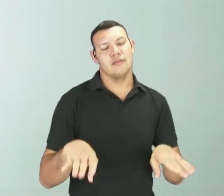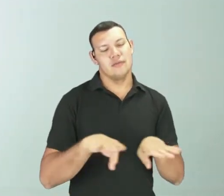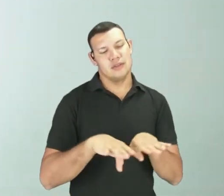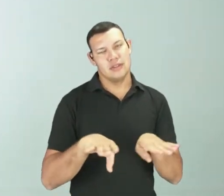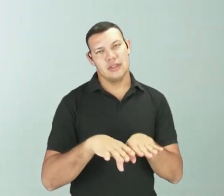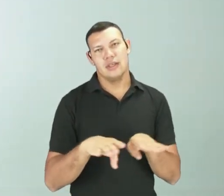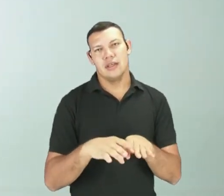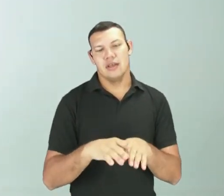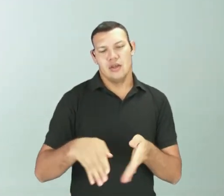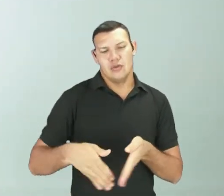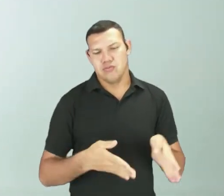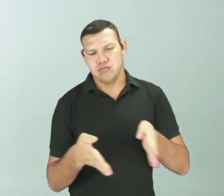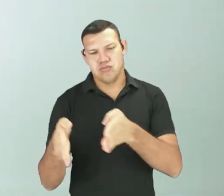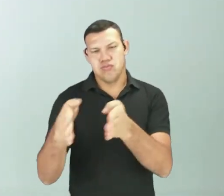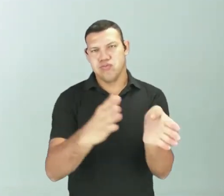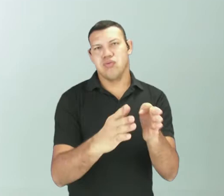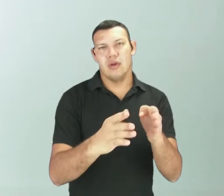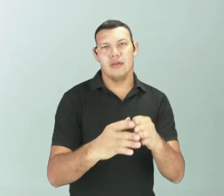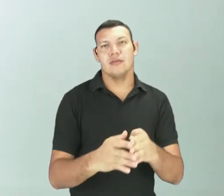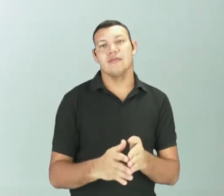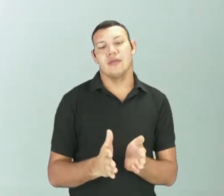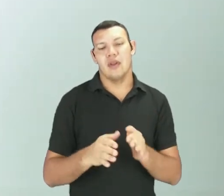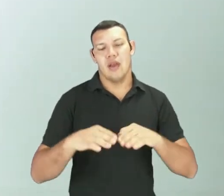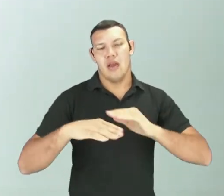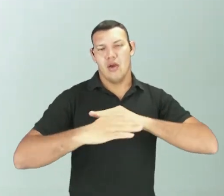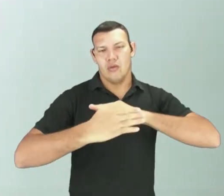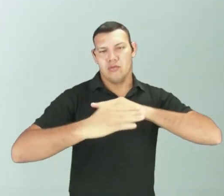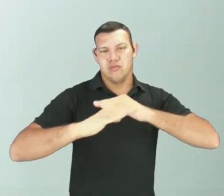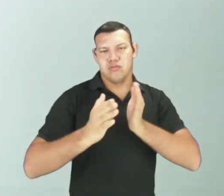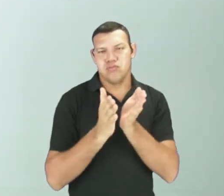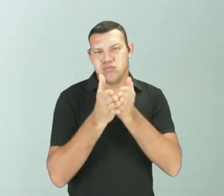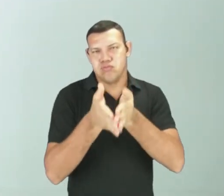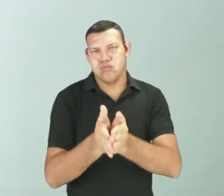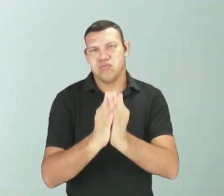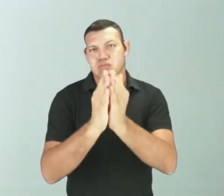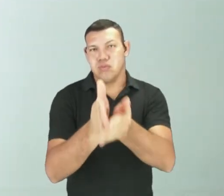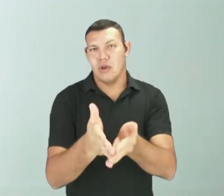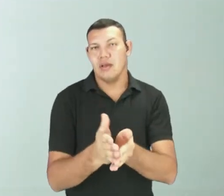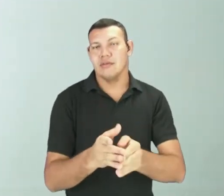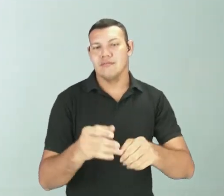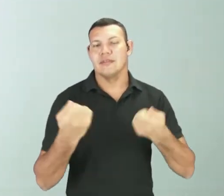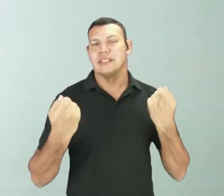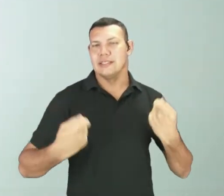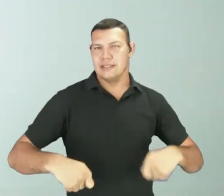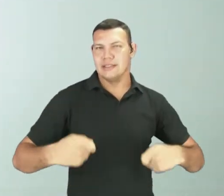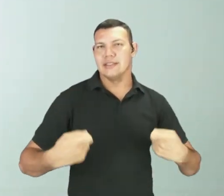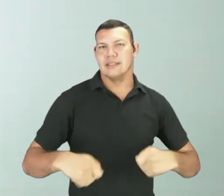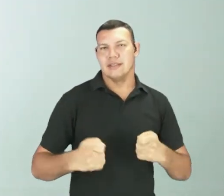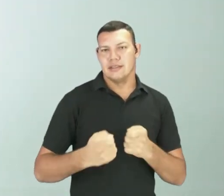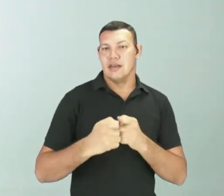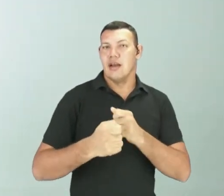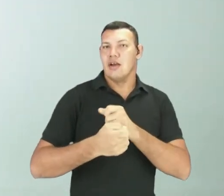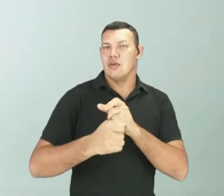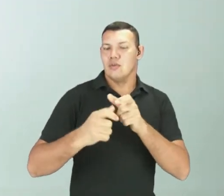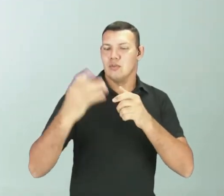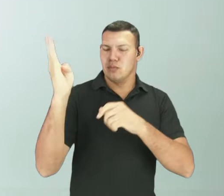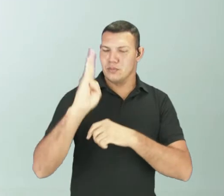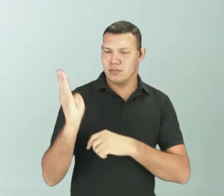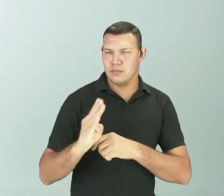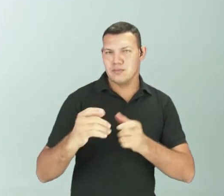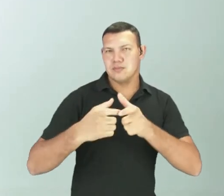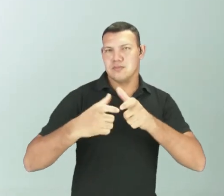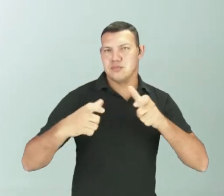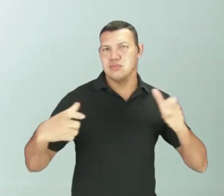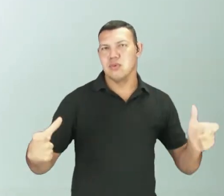ferrovias, estradas, portos, tudo isso para atender às novas necessidades desse país que estava crescendo. E aí,